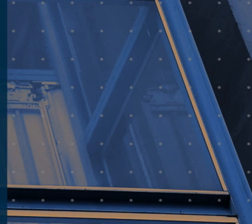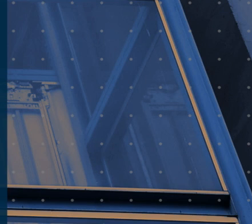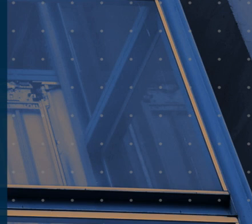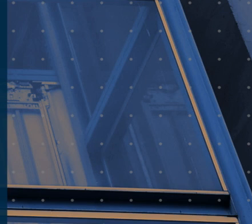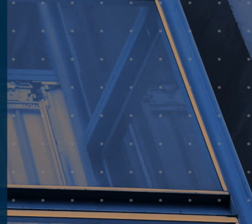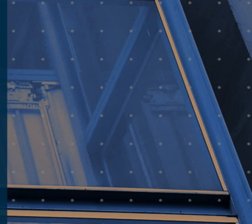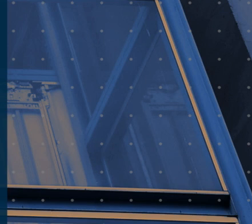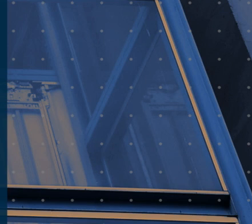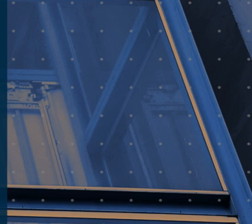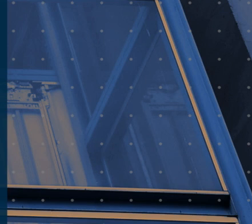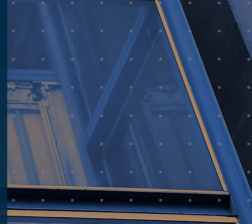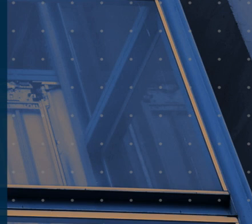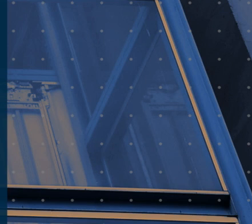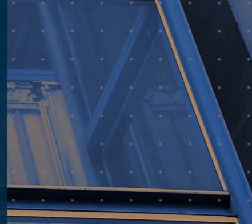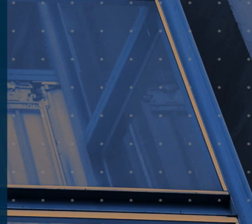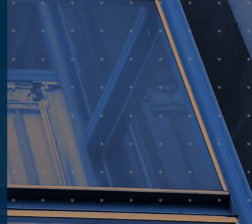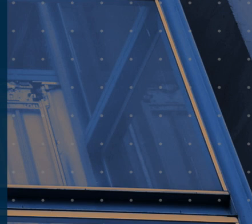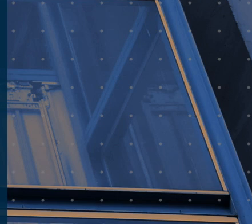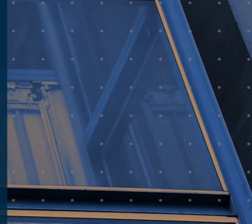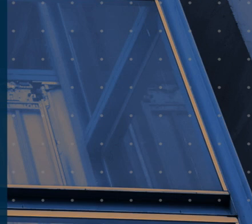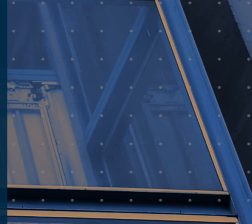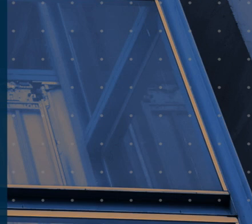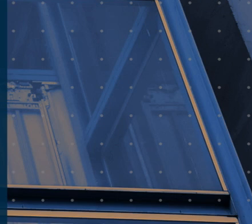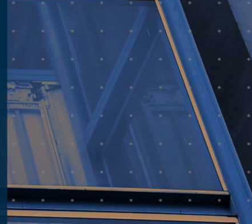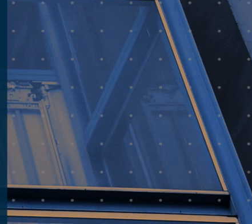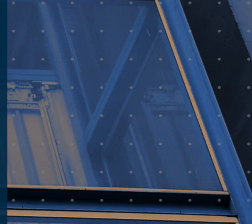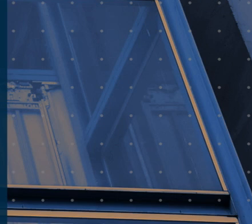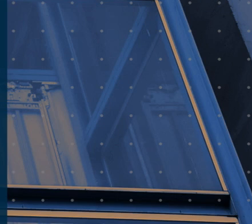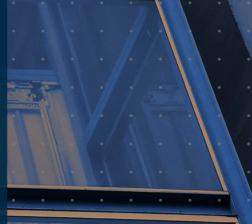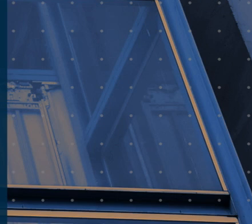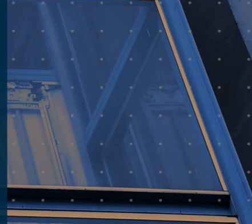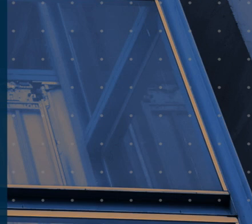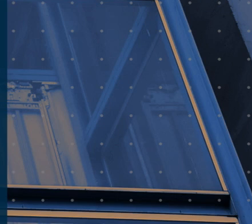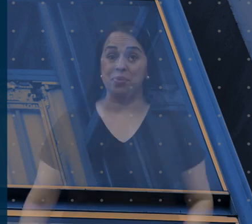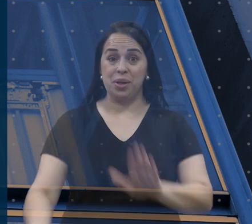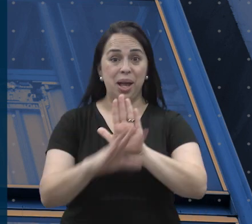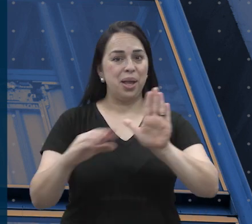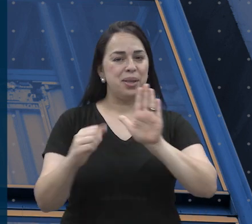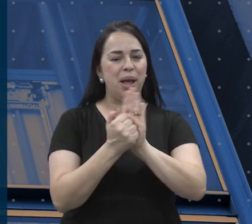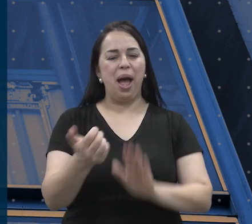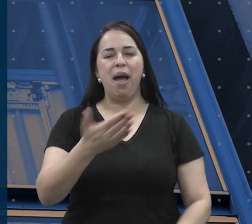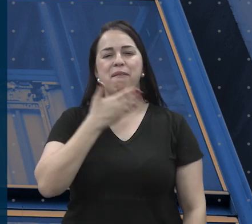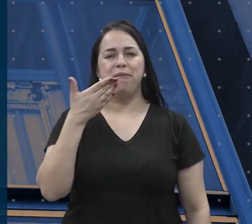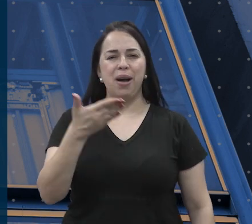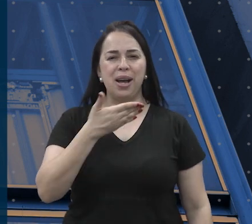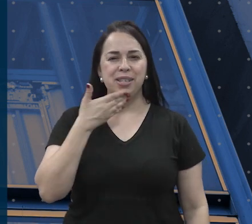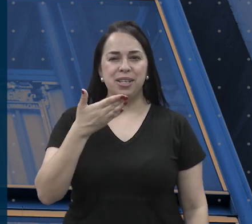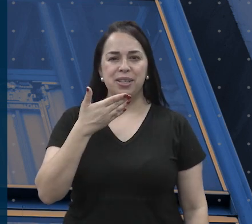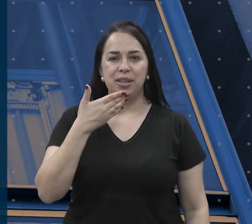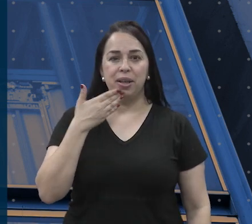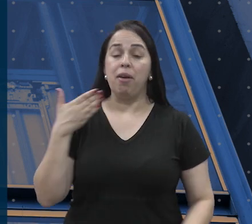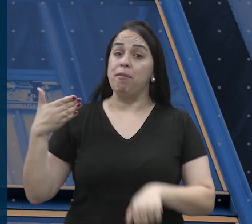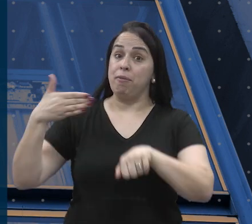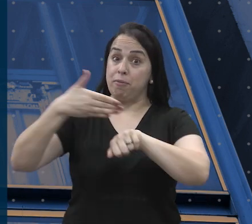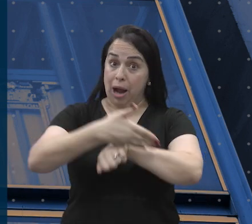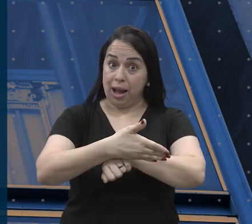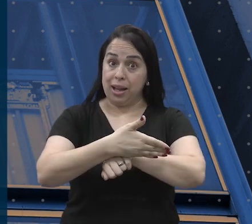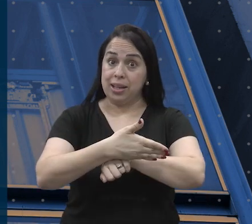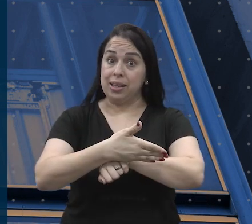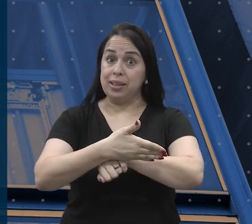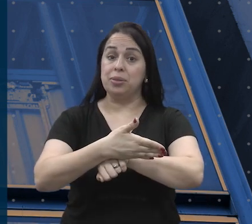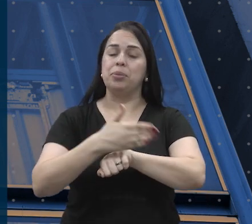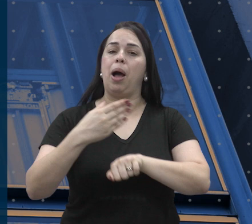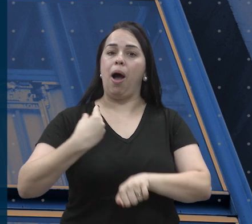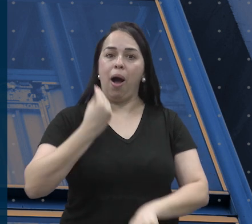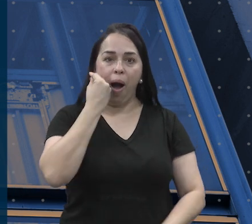com deficiência nos cargos de auxiliar de escritório e operador de telemarketing. Para se candidatar é fácil, é só comparecer ao